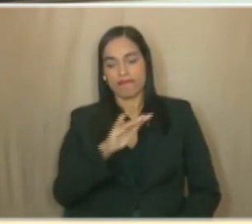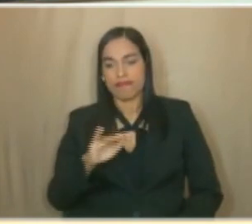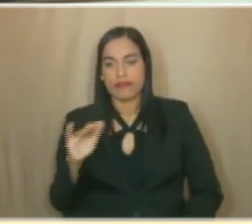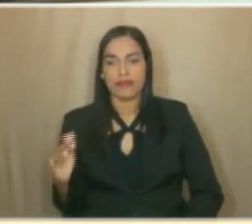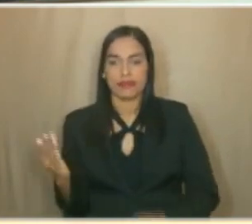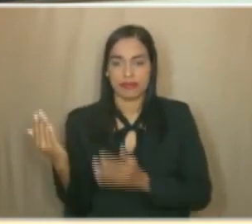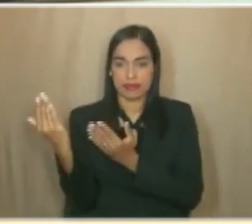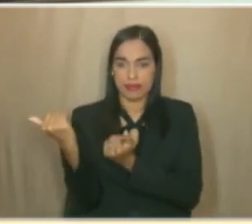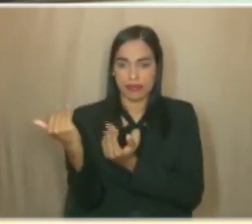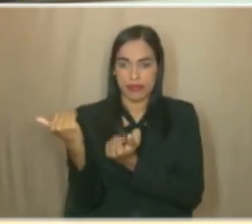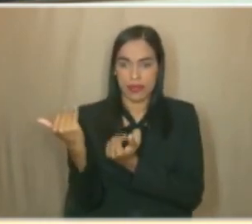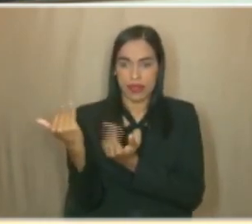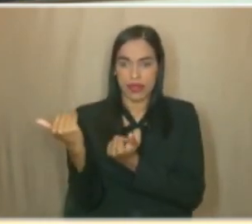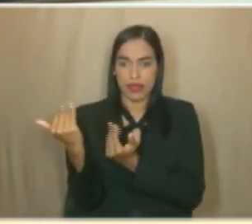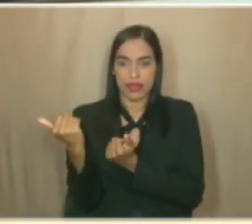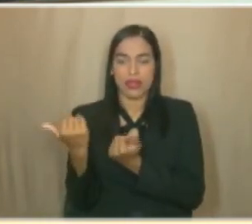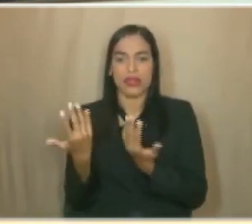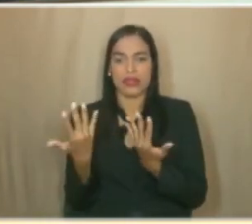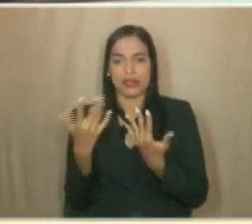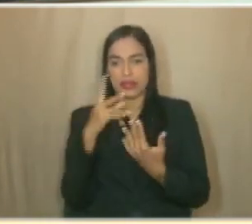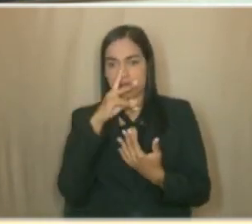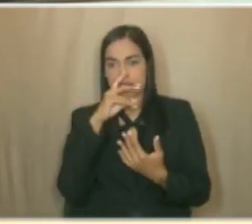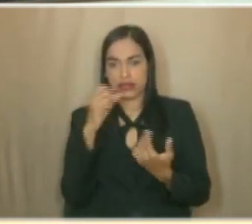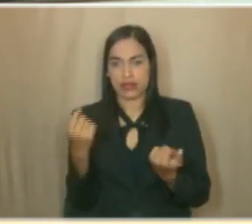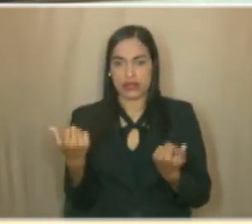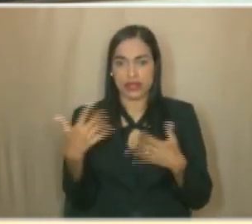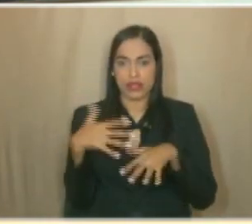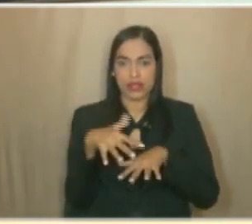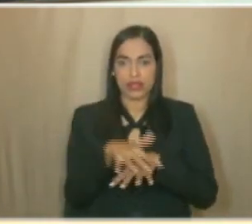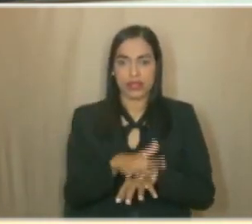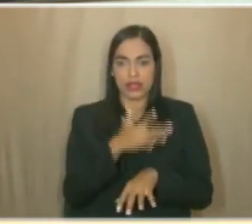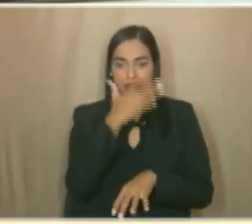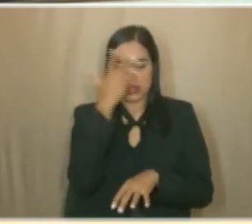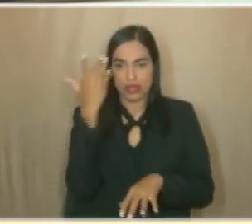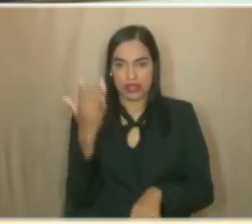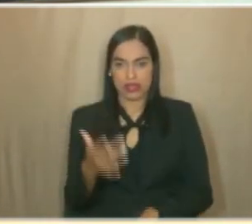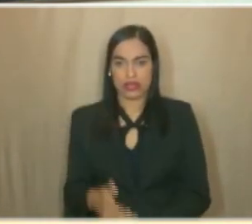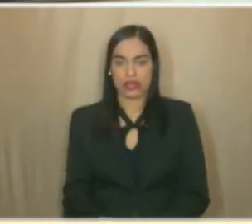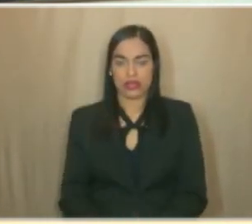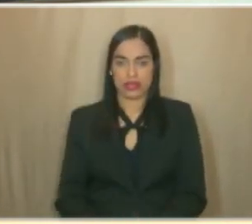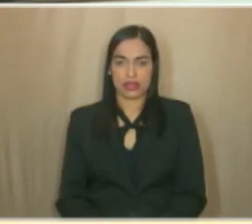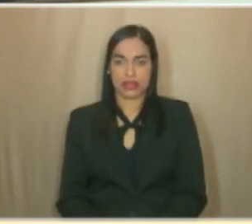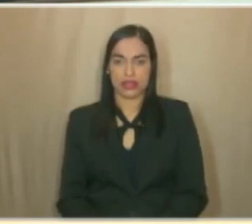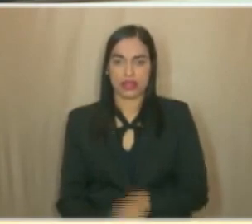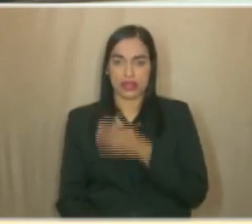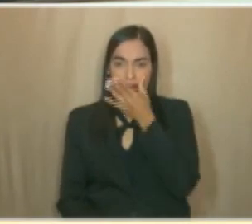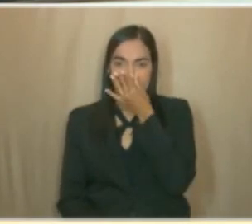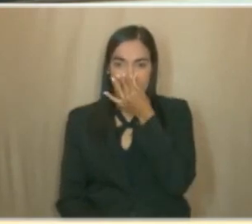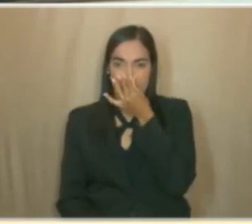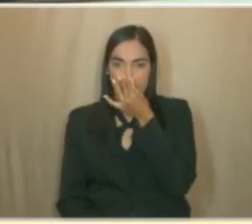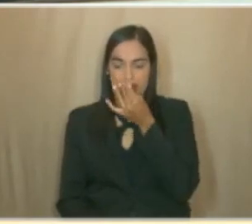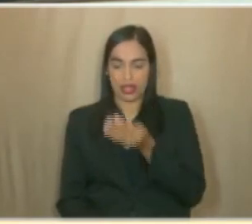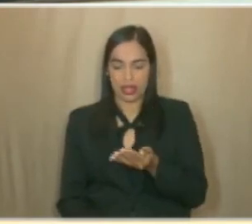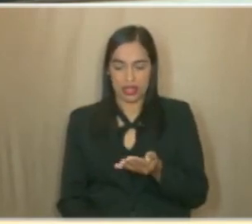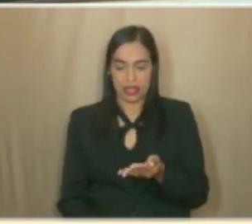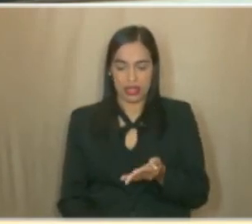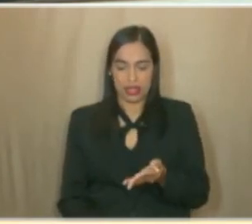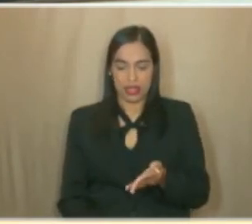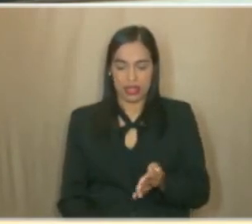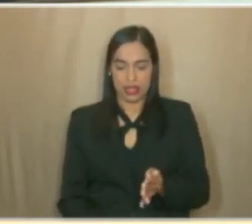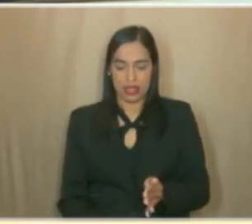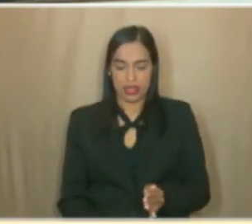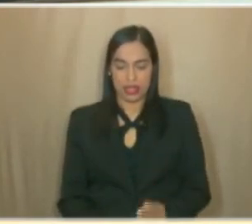também fortalecer essa inclusão da pessoa adulta. Já existe hoje uma associação específica, vereador,